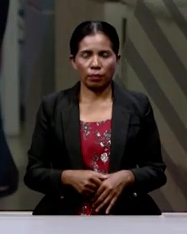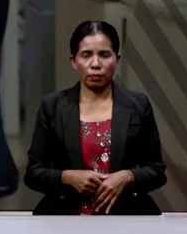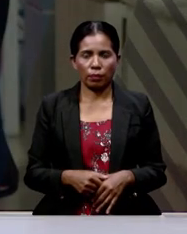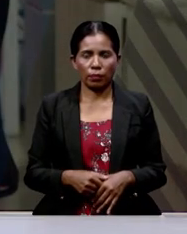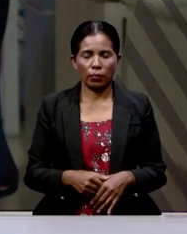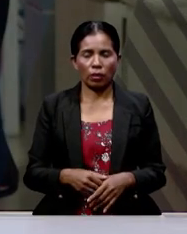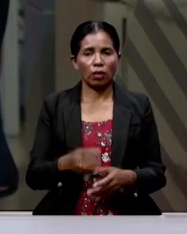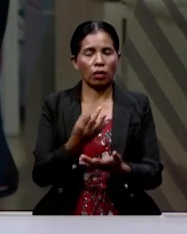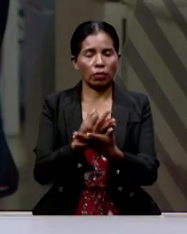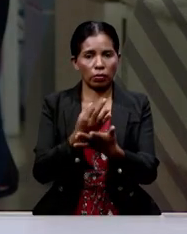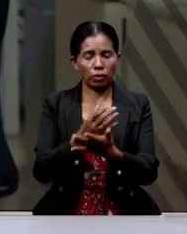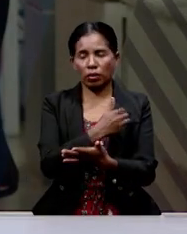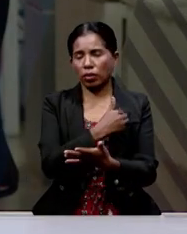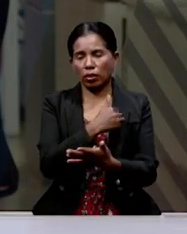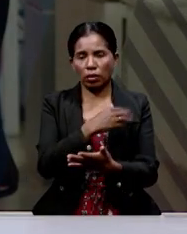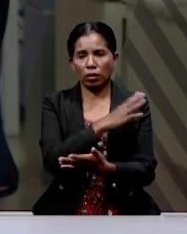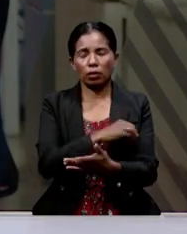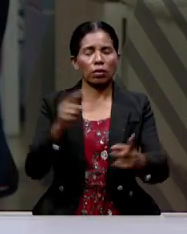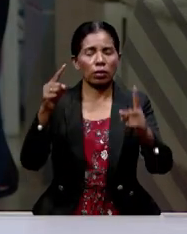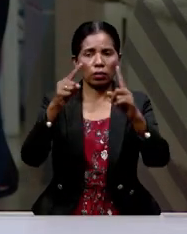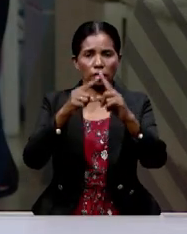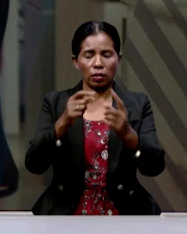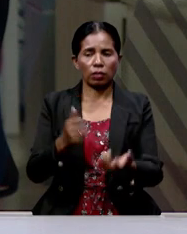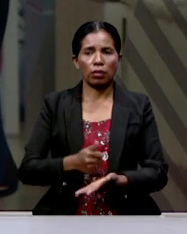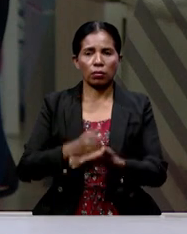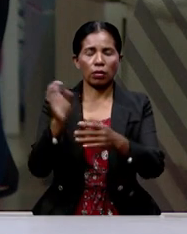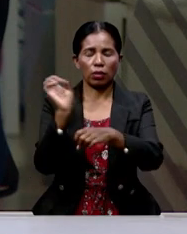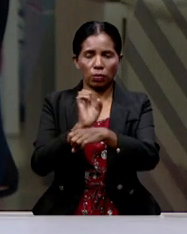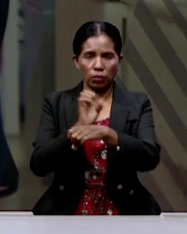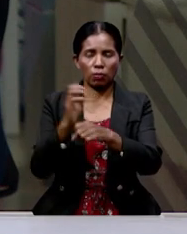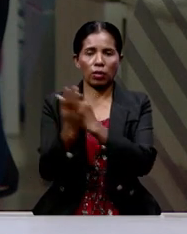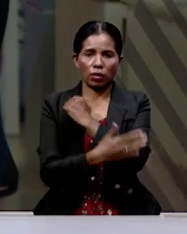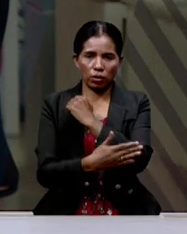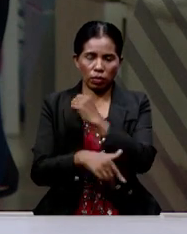setor financeiro se dá a potencialidade a sustentar a economia railaran.